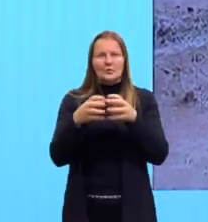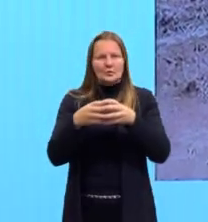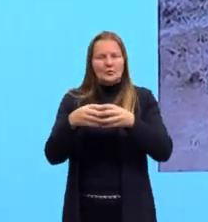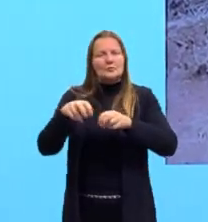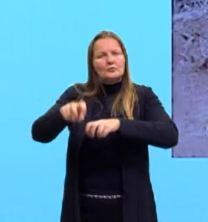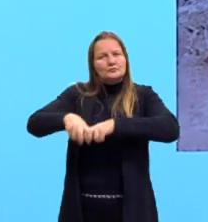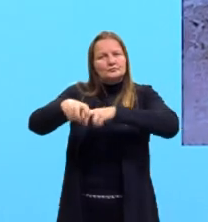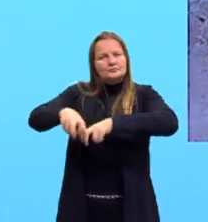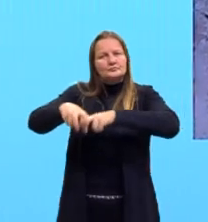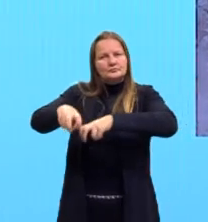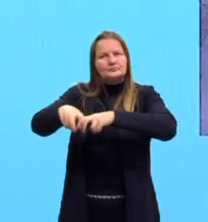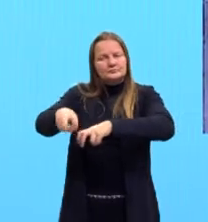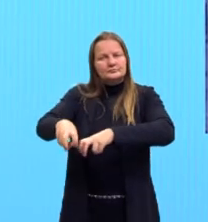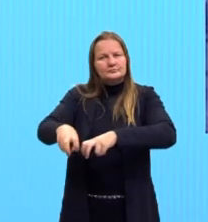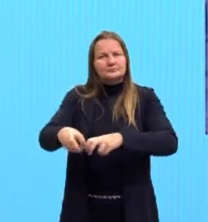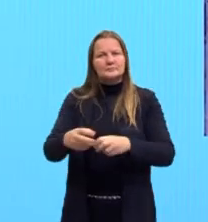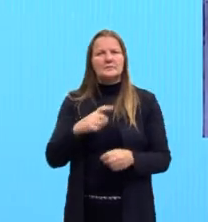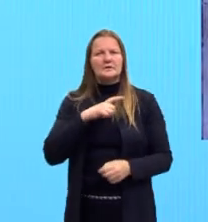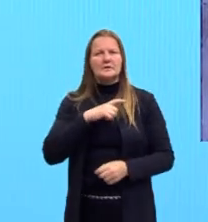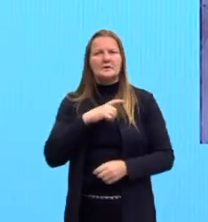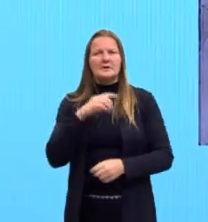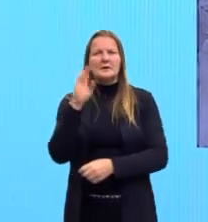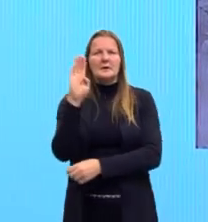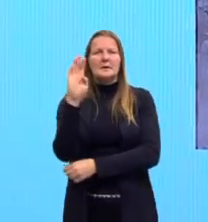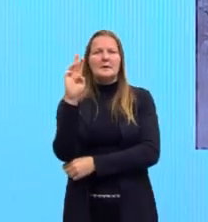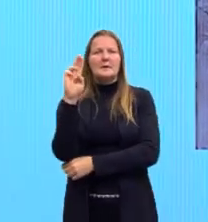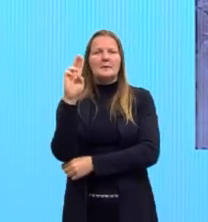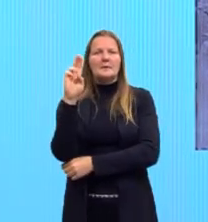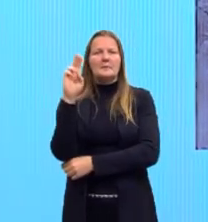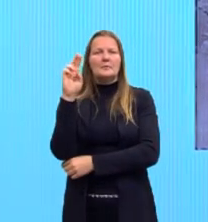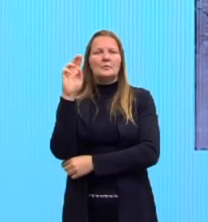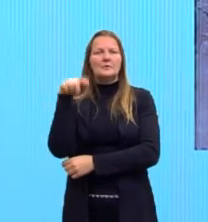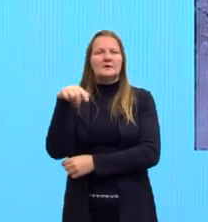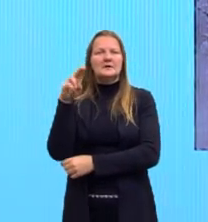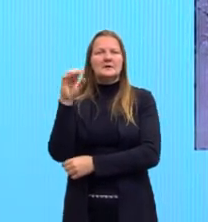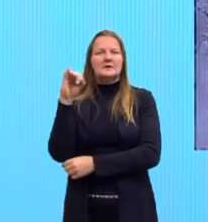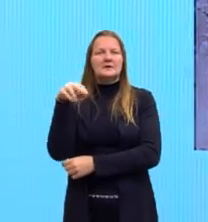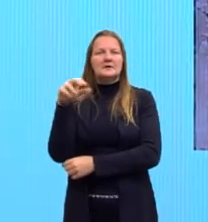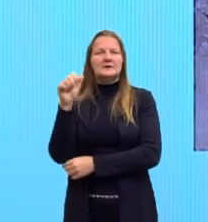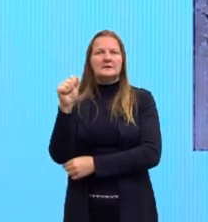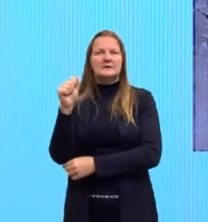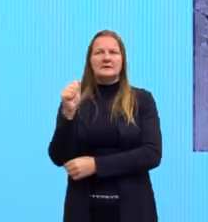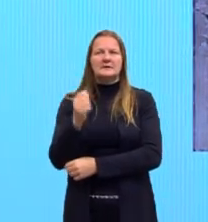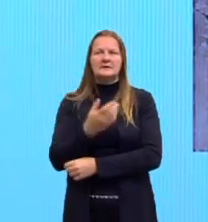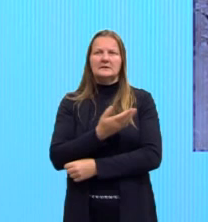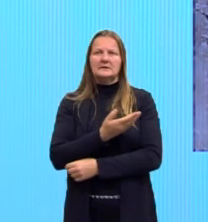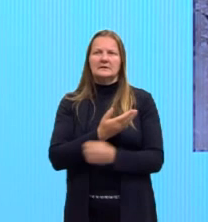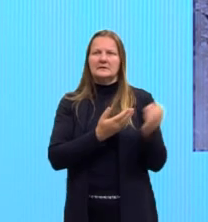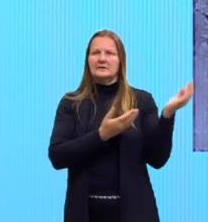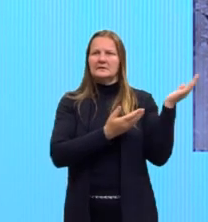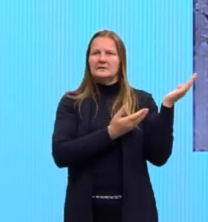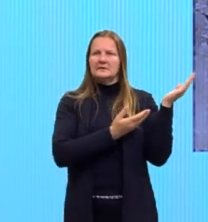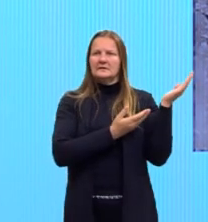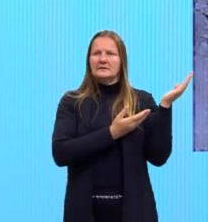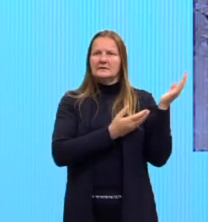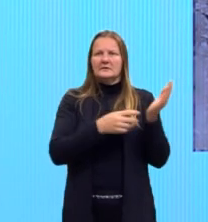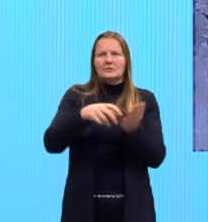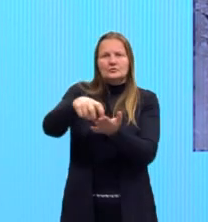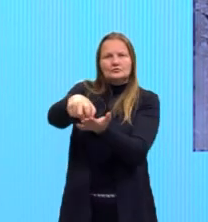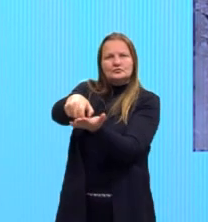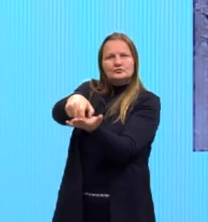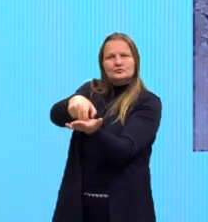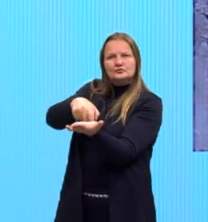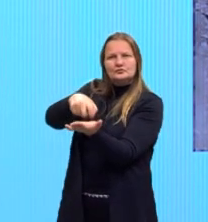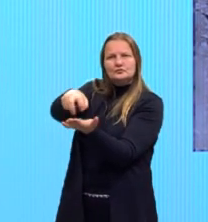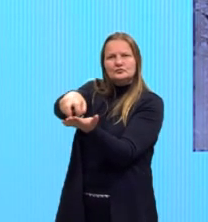agricultores em Burkina Faso né olha a questão rudimentar é um arado